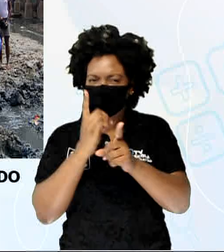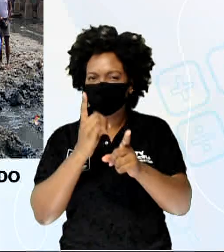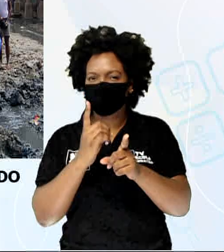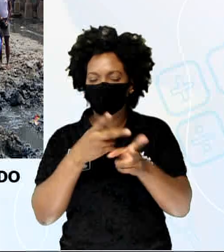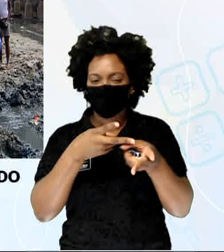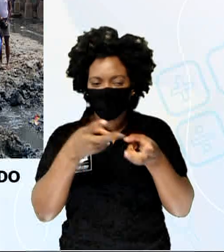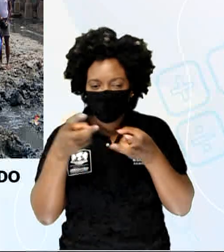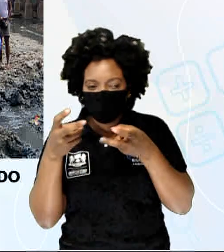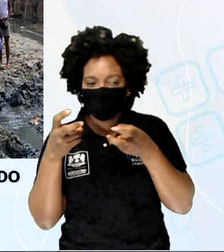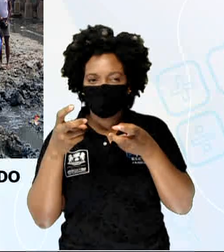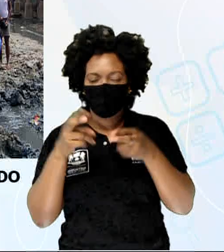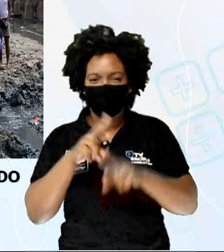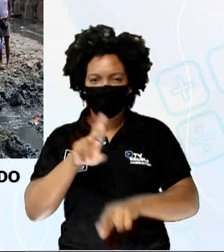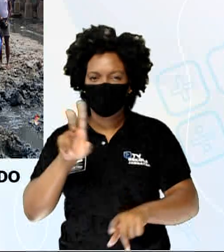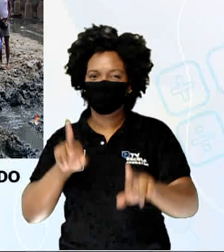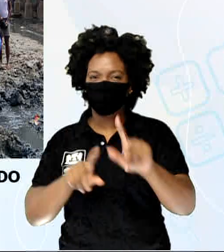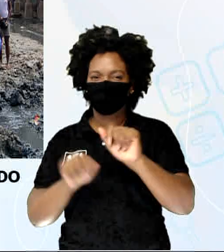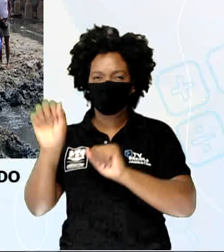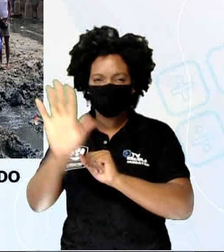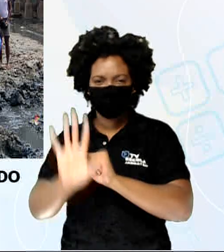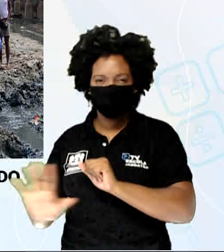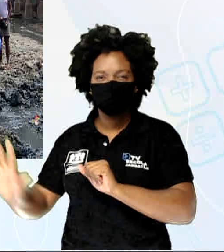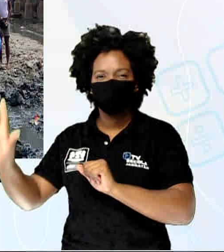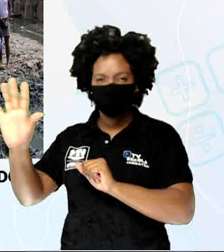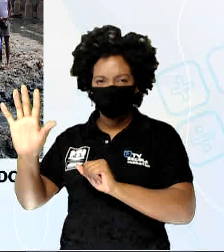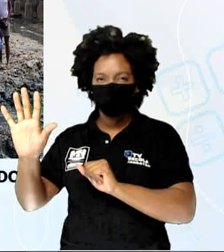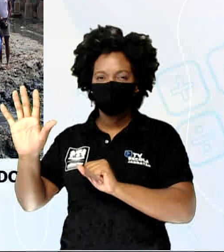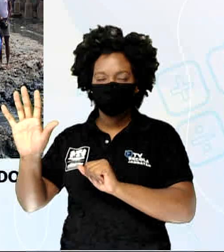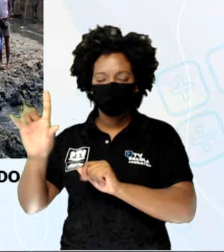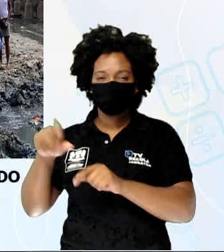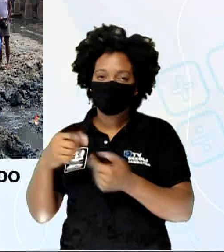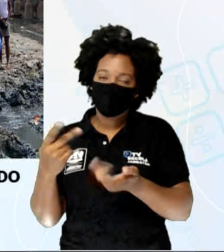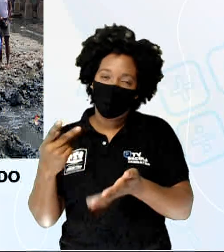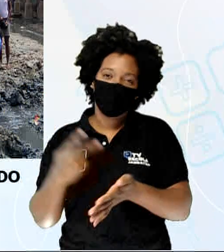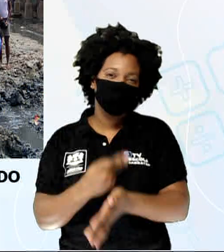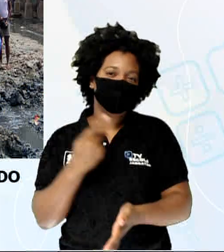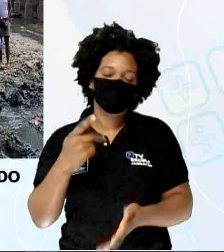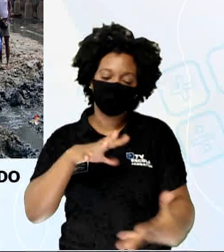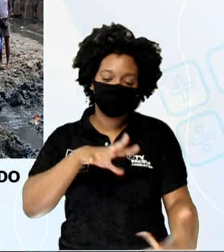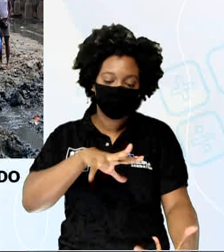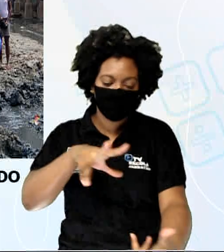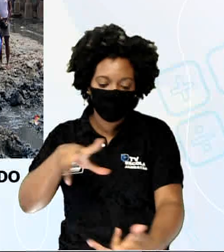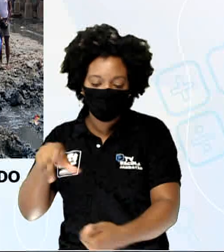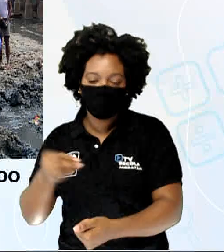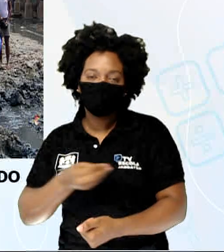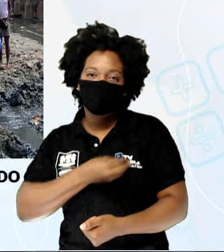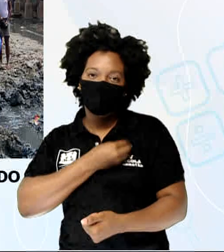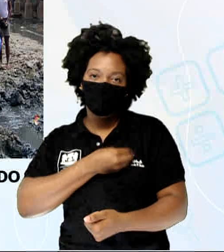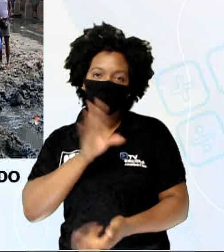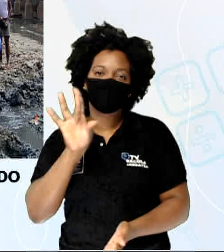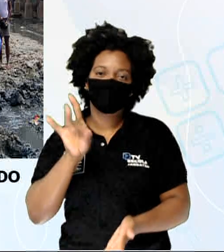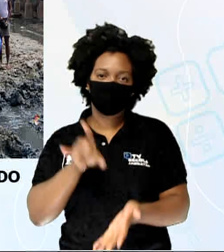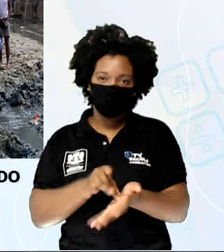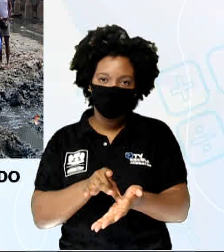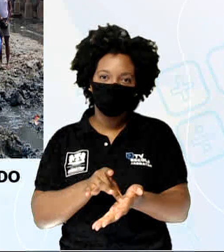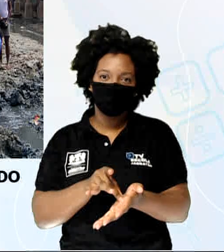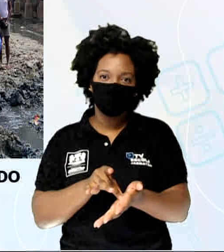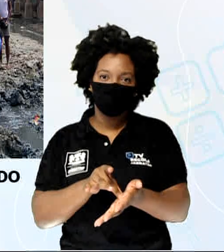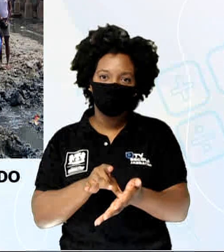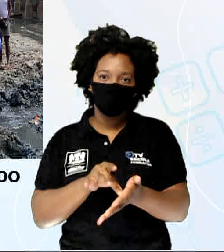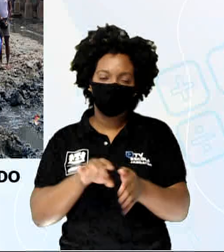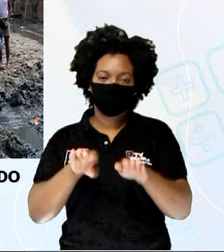vermos tanta diferença, né? Mas é o que ocorre no mundo em que vivemos. Essas desigualdades